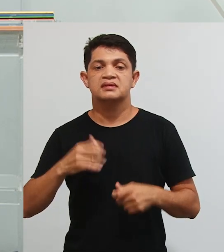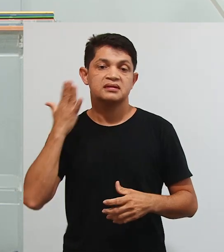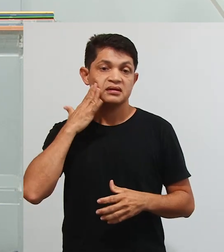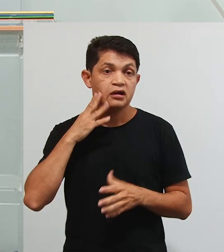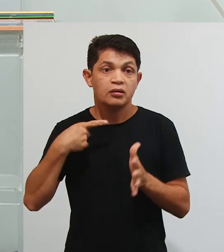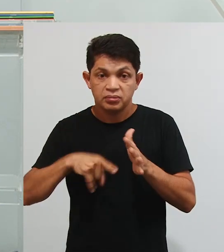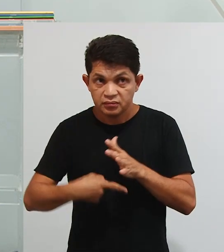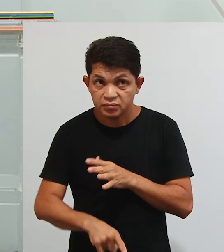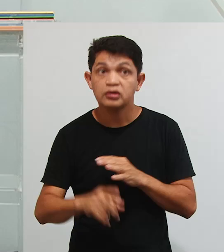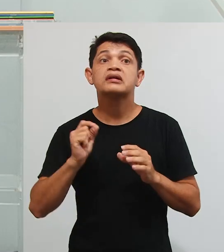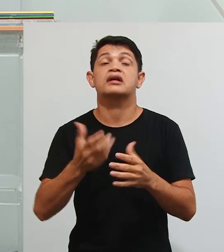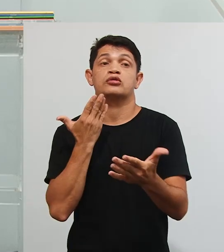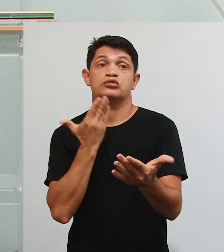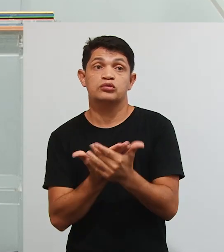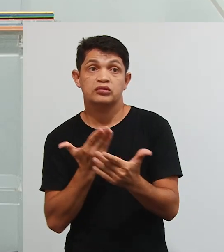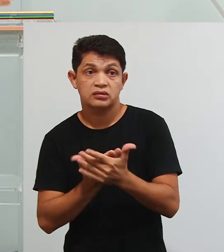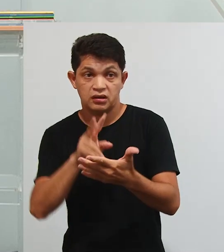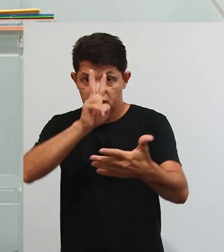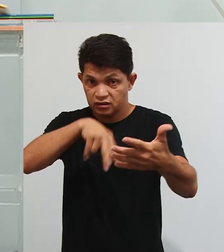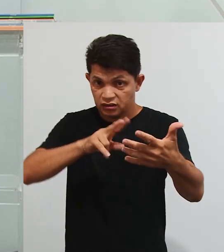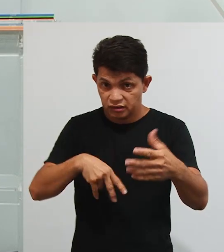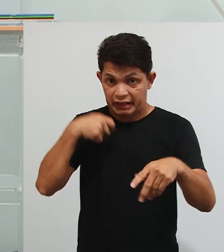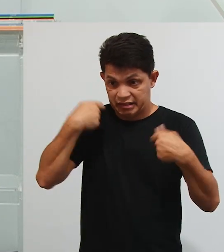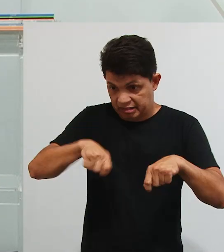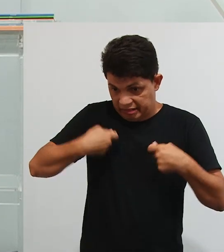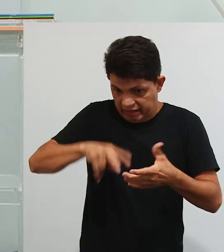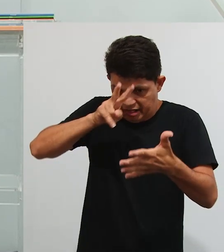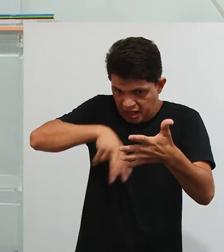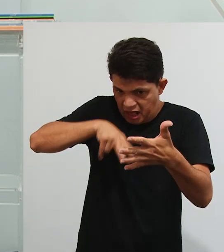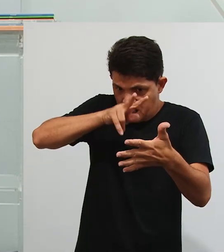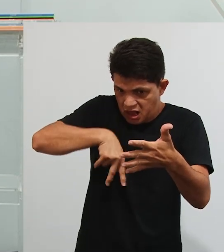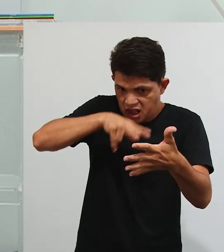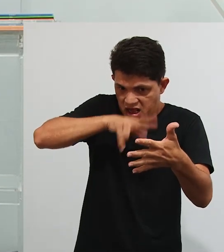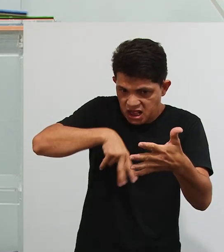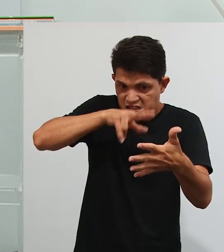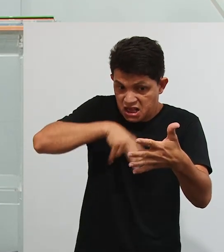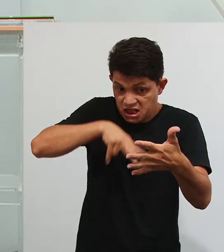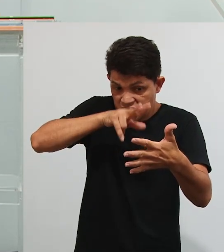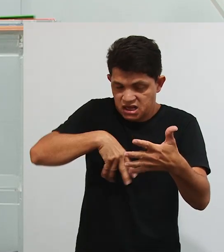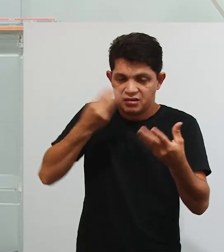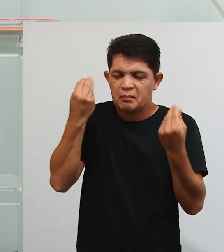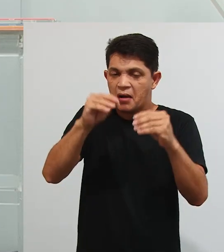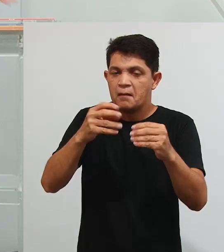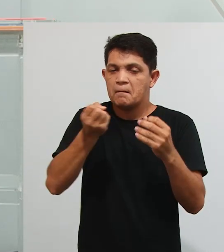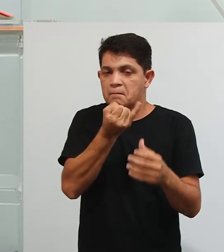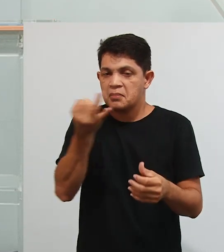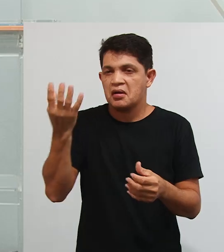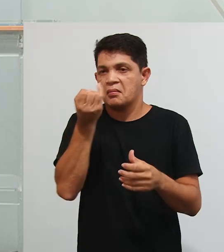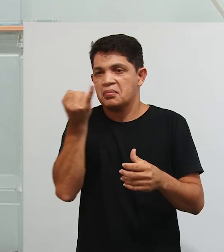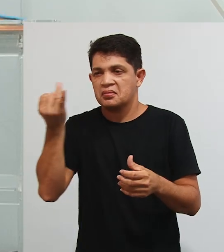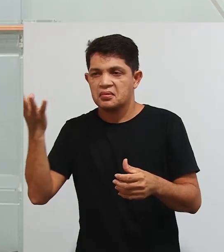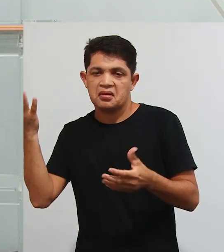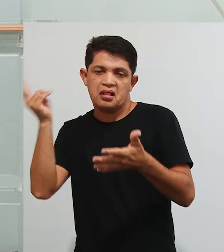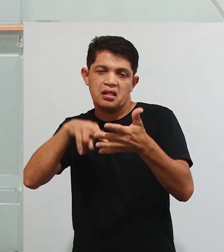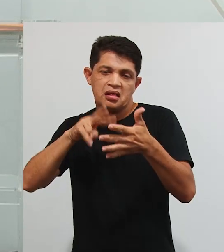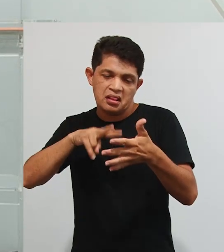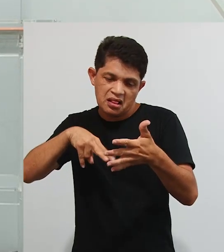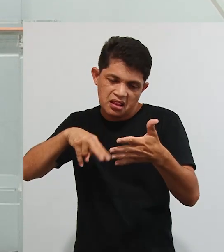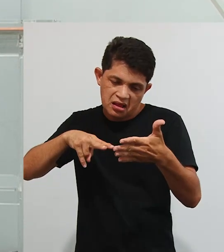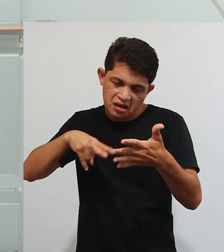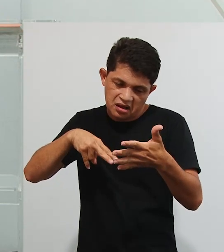se aprofundar, construir o seu conhecimento, você precisa ler. Leia, leia, leia, leia, leia,